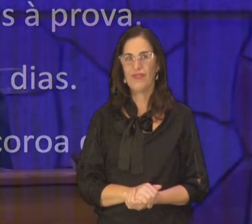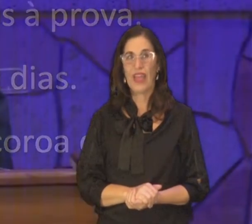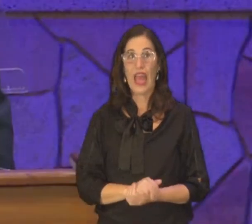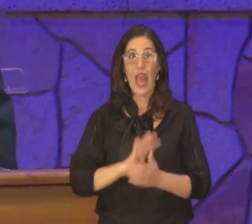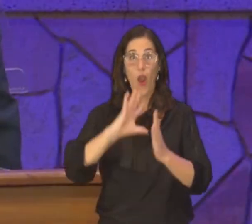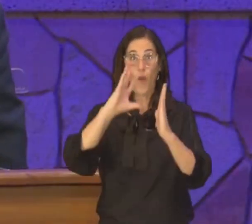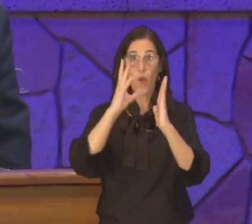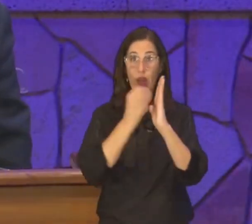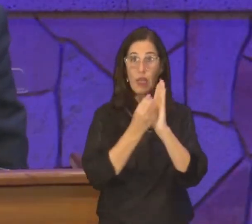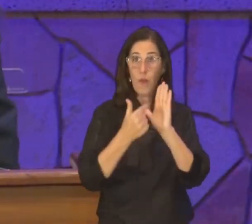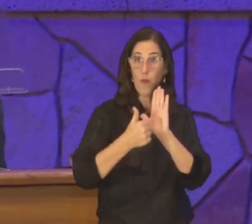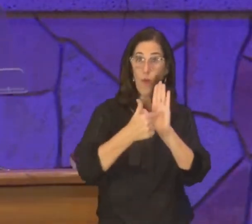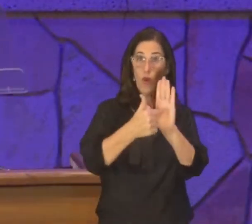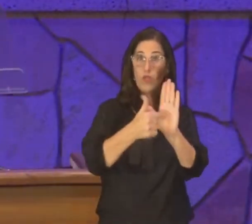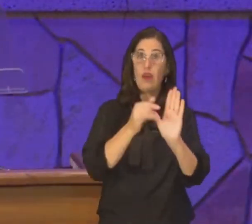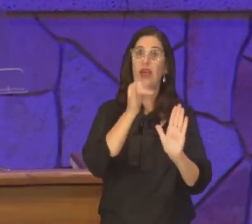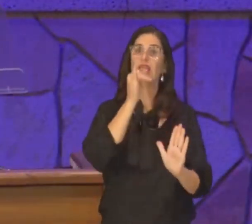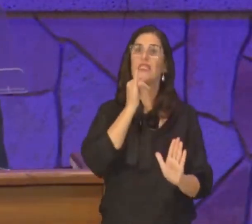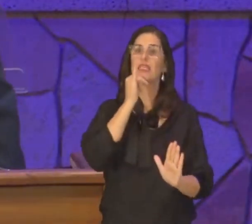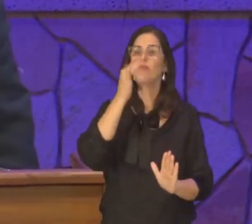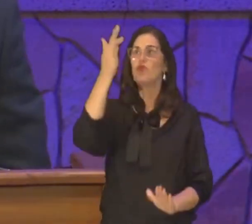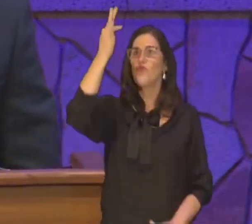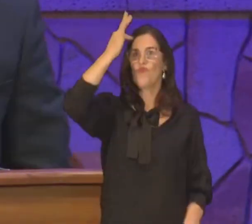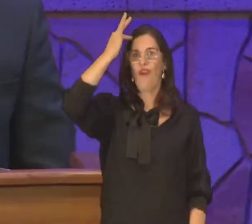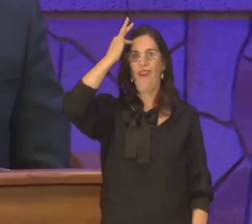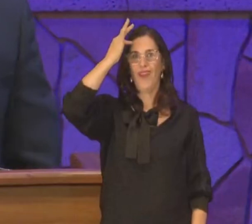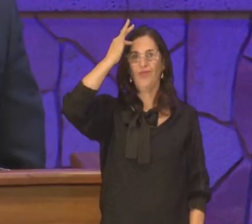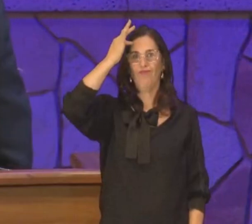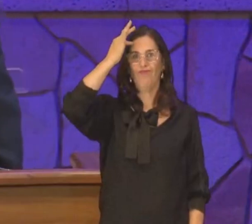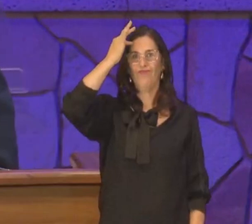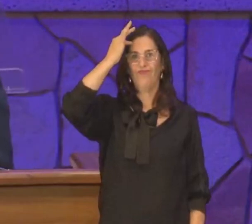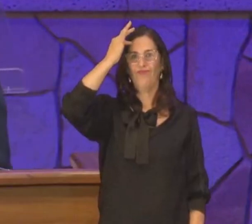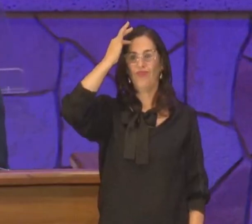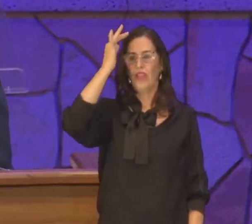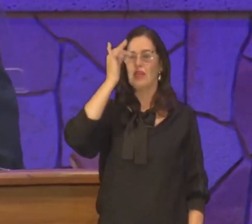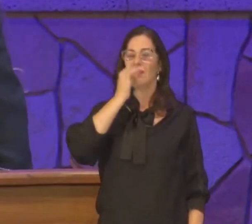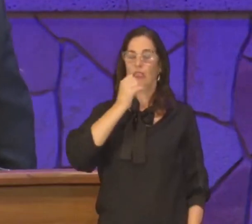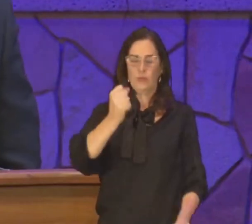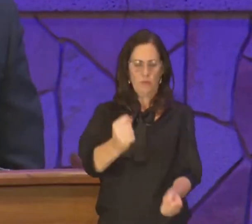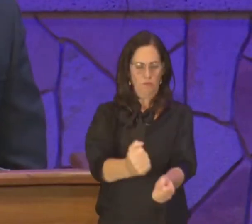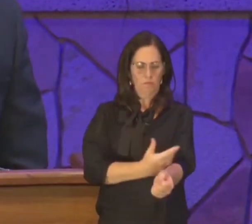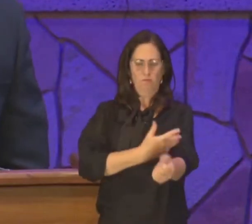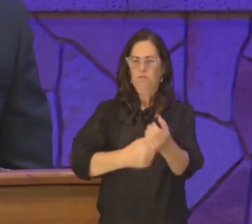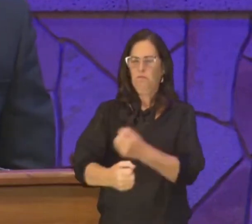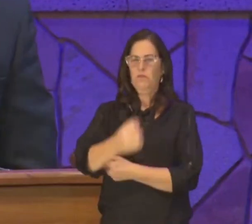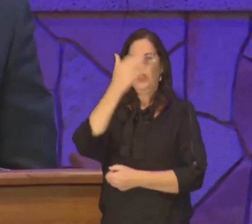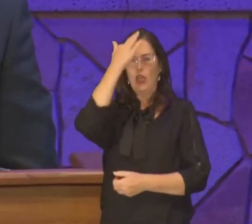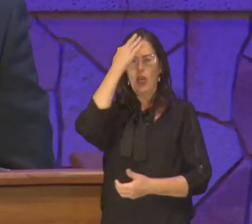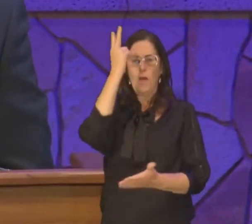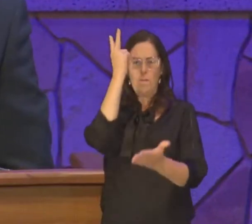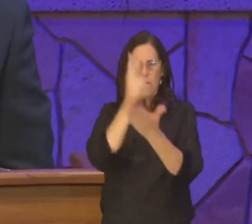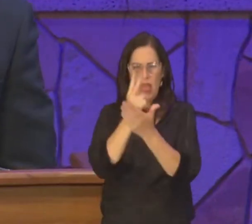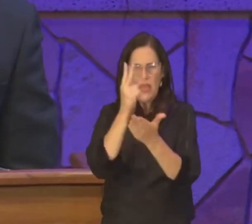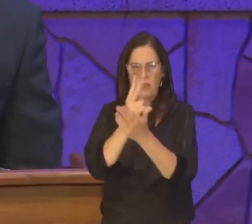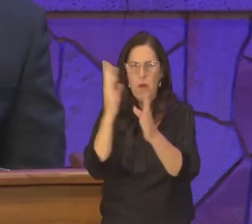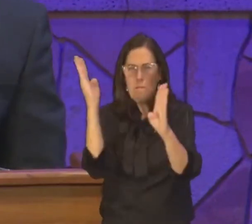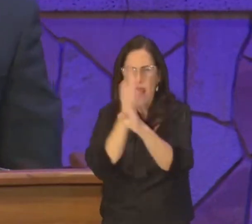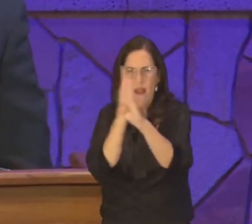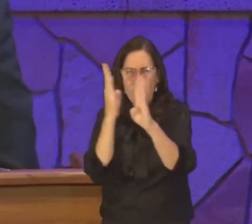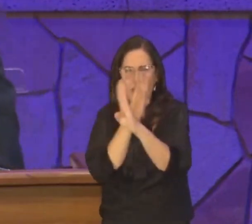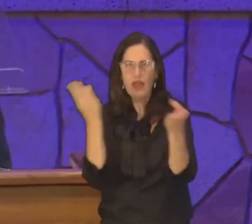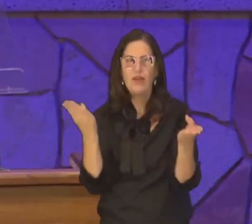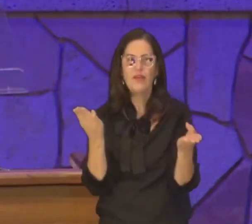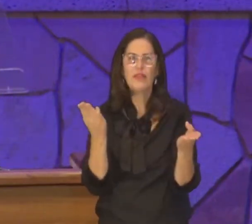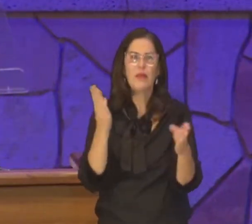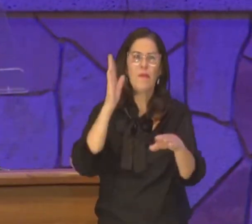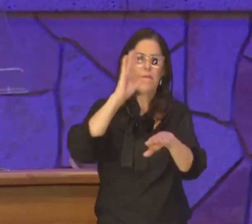igreja que demonstra o seu exemplo de fé, o exemplo inspirador de fé, que em meio à perseguição, em